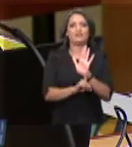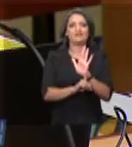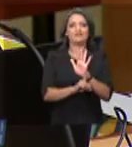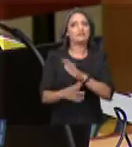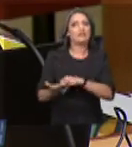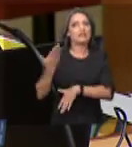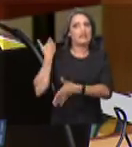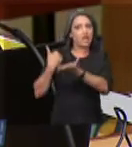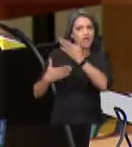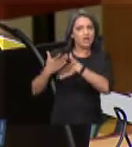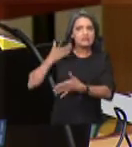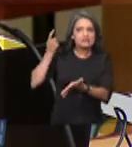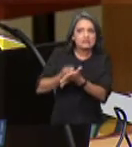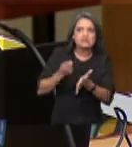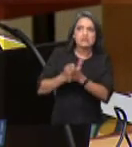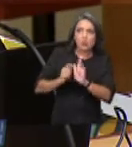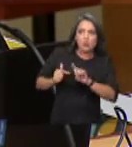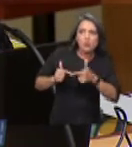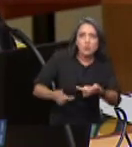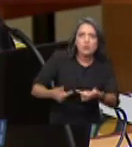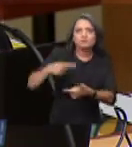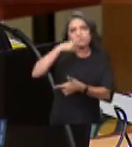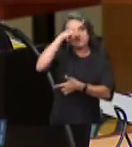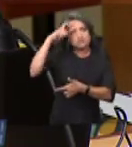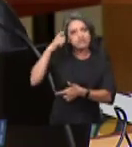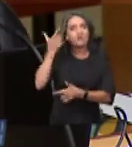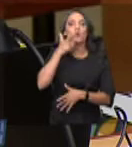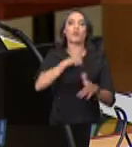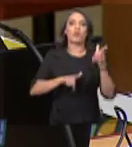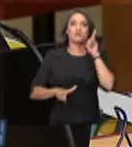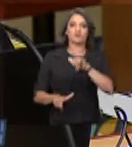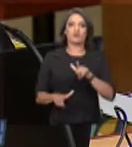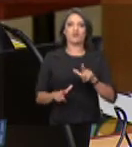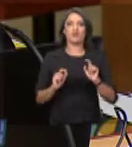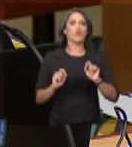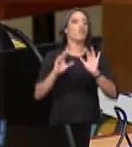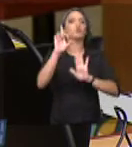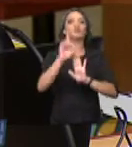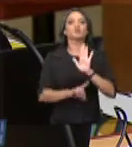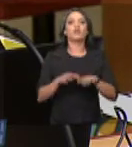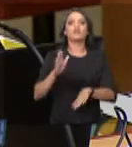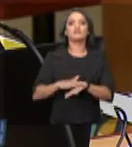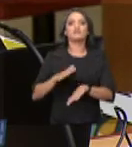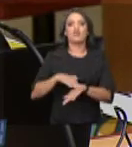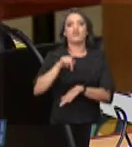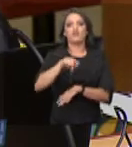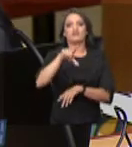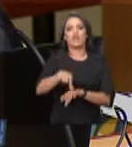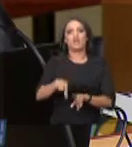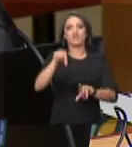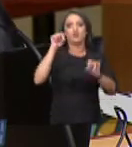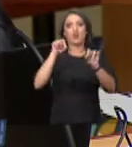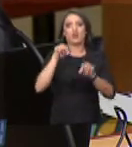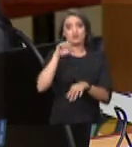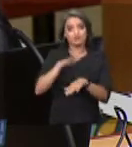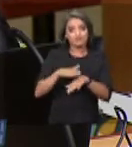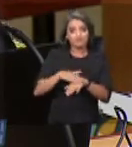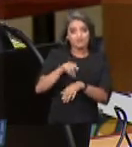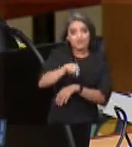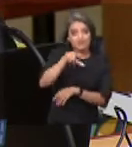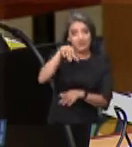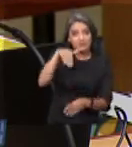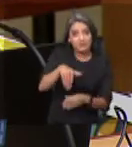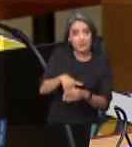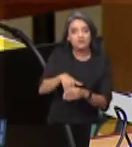a dura as penas no Brasil o sagrado direito de escolha sagrado direito de voto para que nós possamos